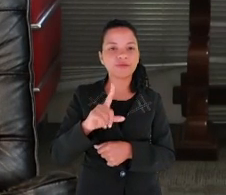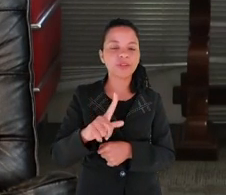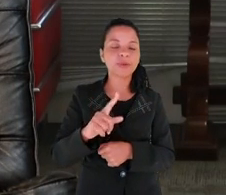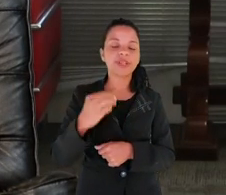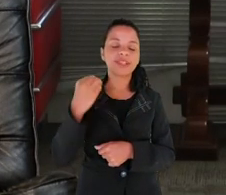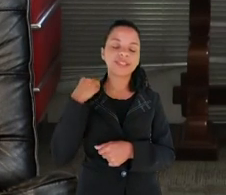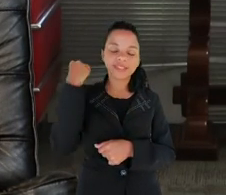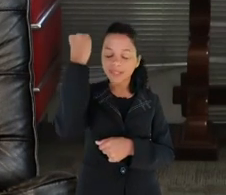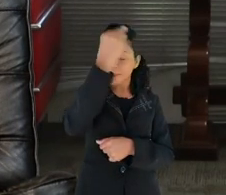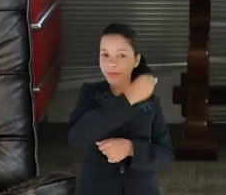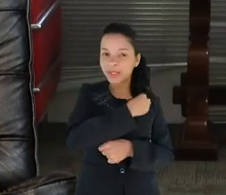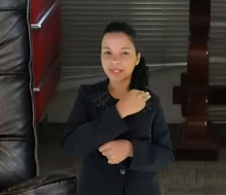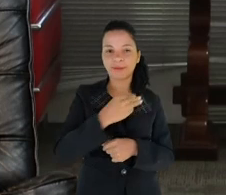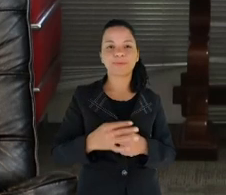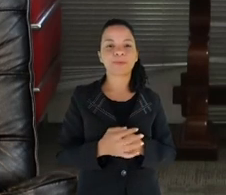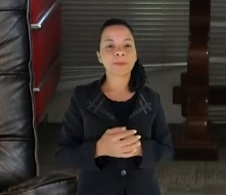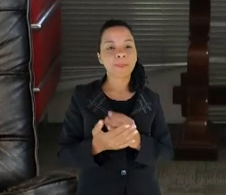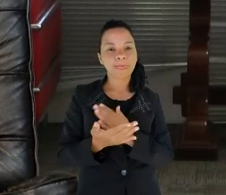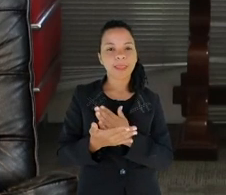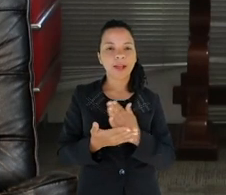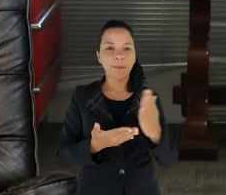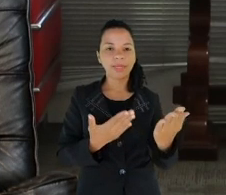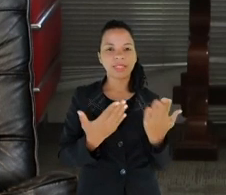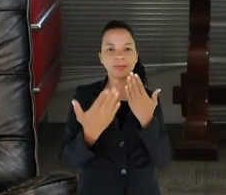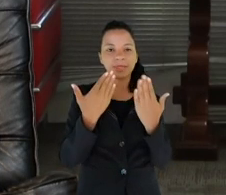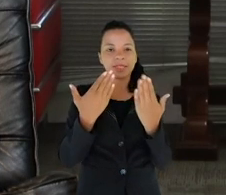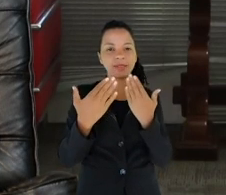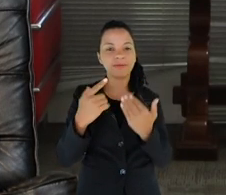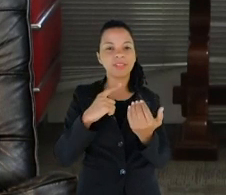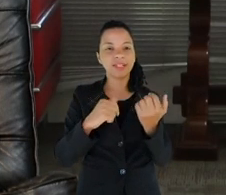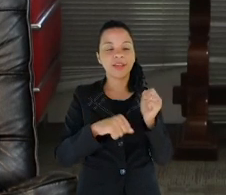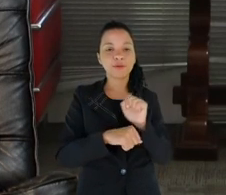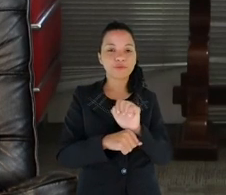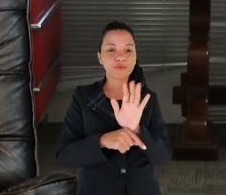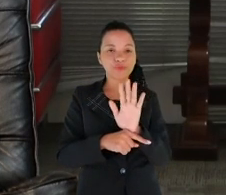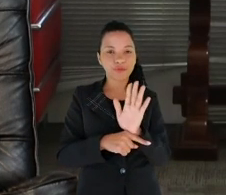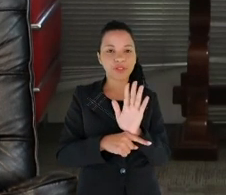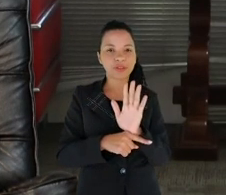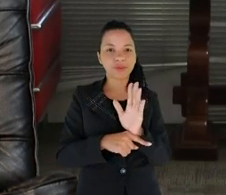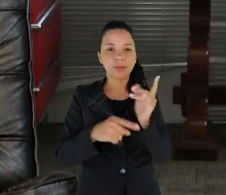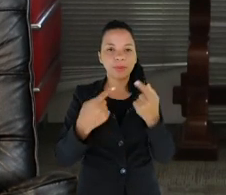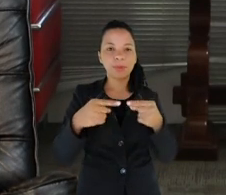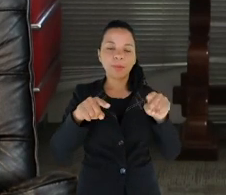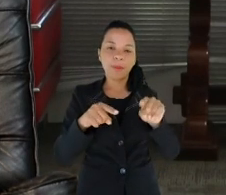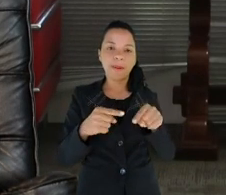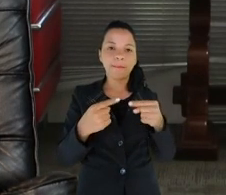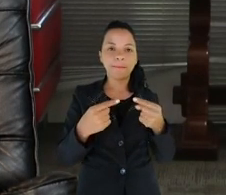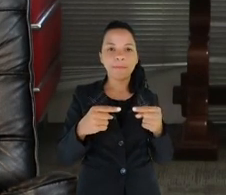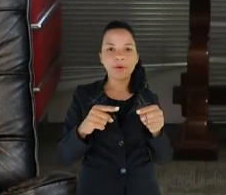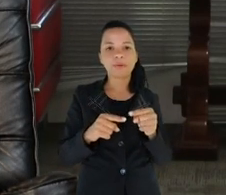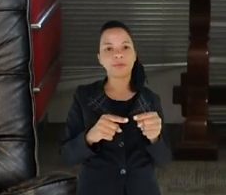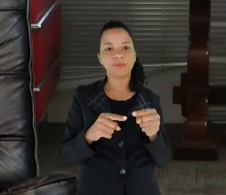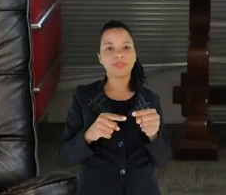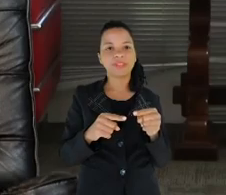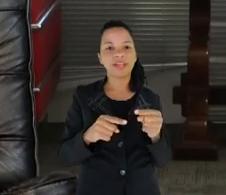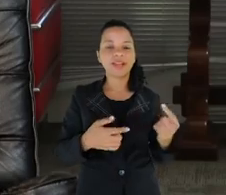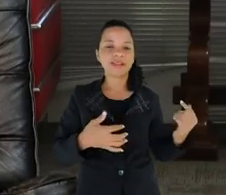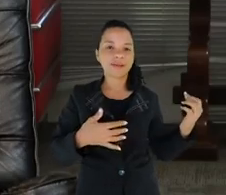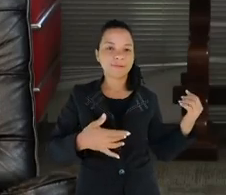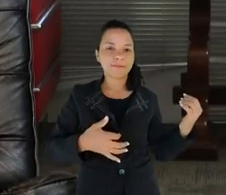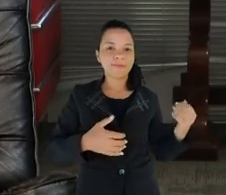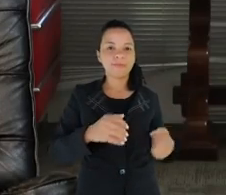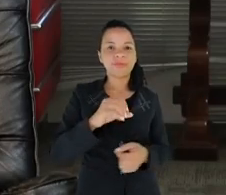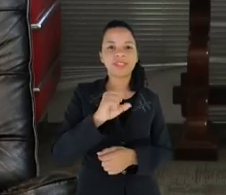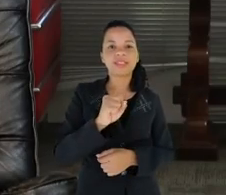início a esse nosso bate-papo, assistiremos ao vídeo da música Primavera, de autoria e interpretação de Salete